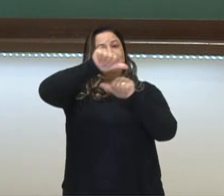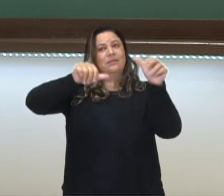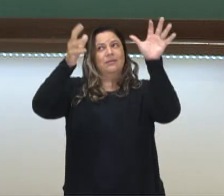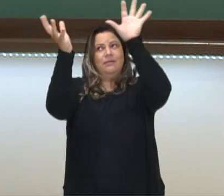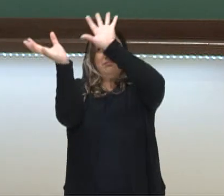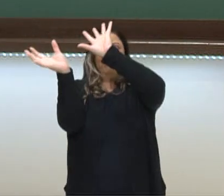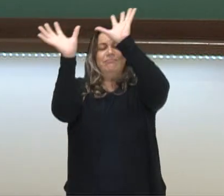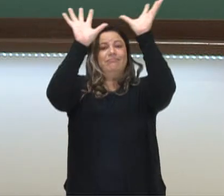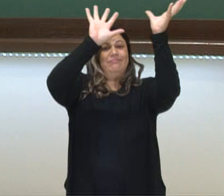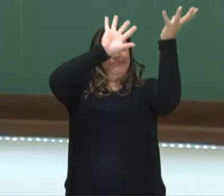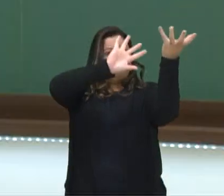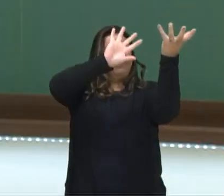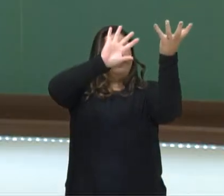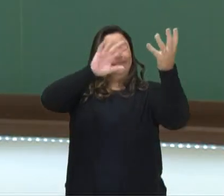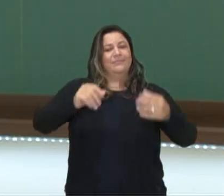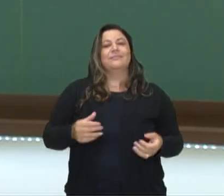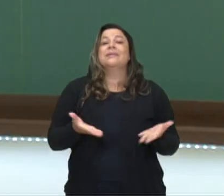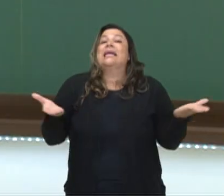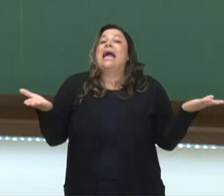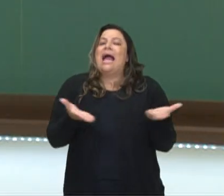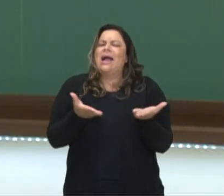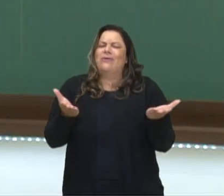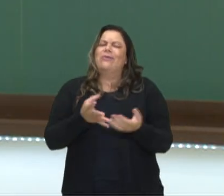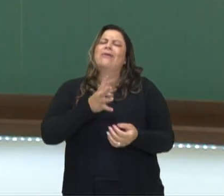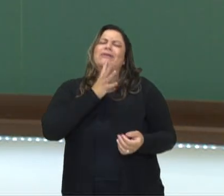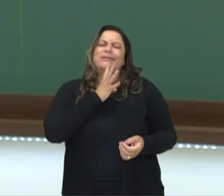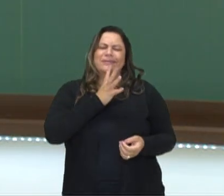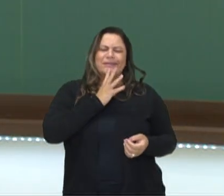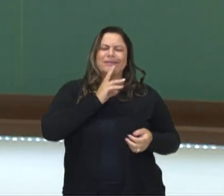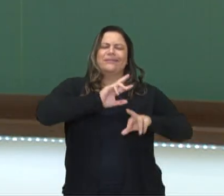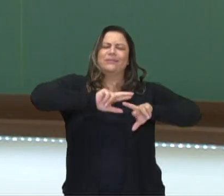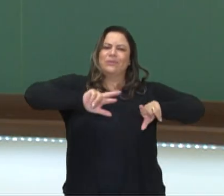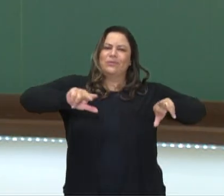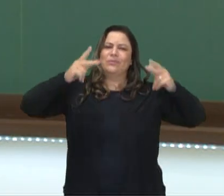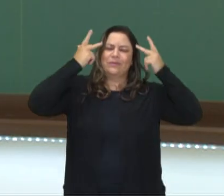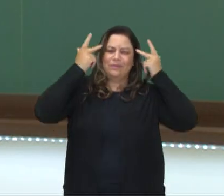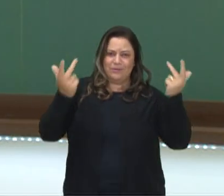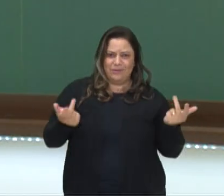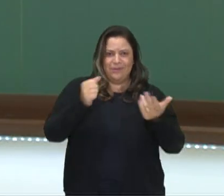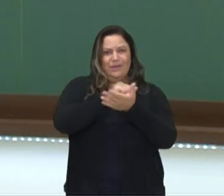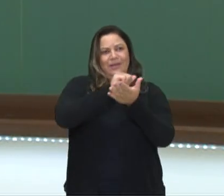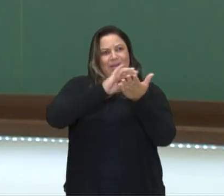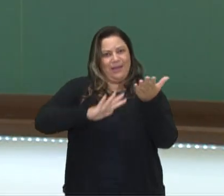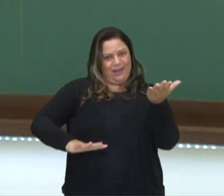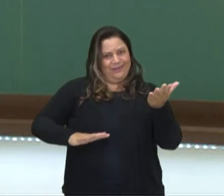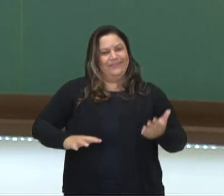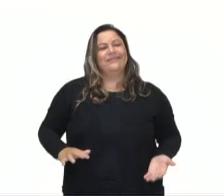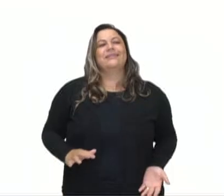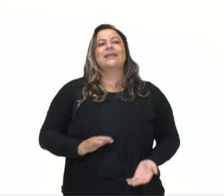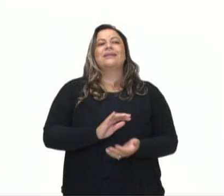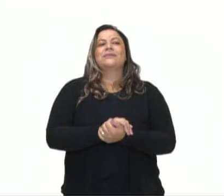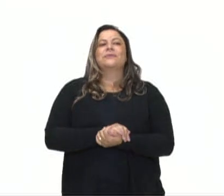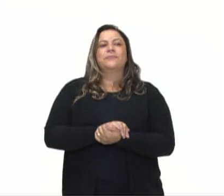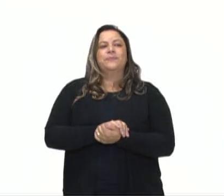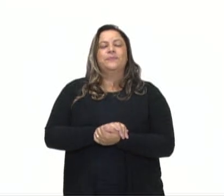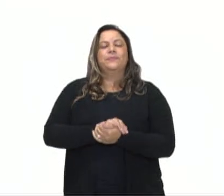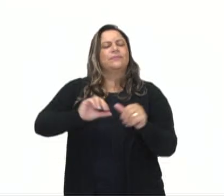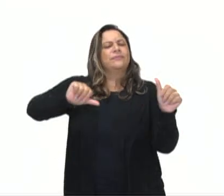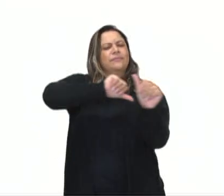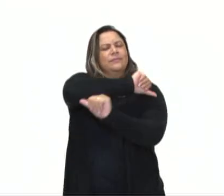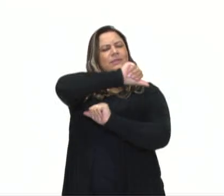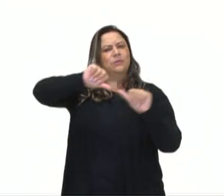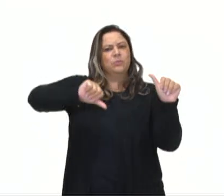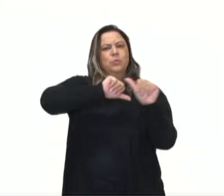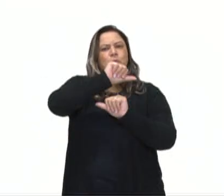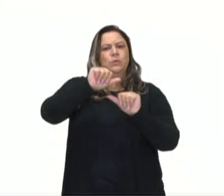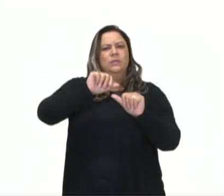nosso planeta. E agora que a gente já conheceu algumas das causas naturais, nossa atividade na tela para você, ó. As mudanças climáticas podem